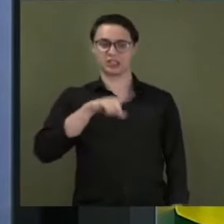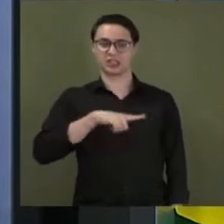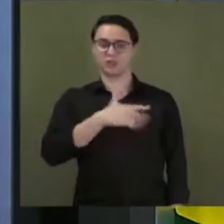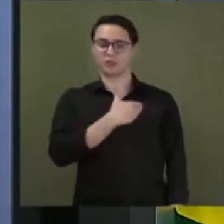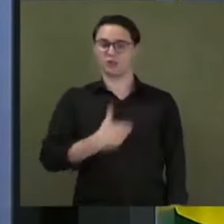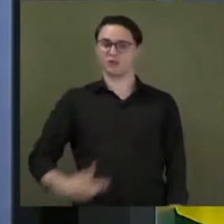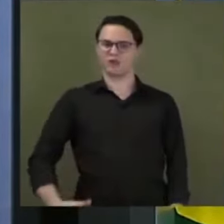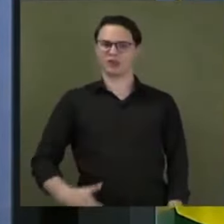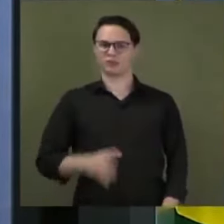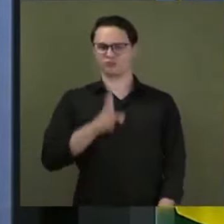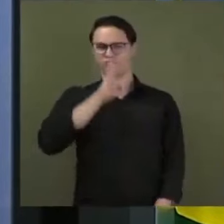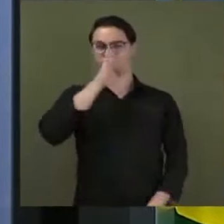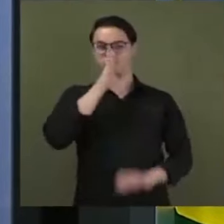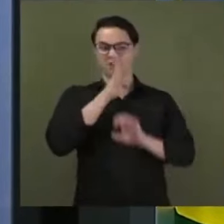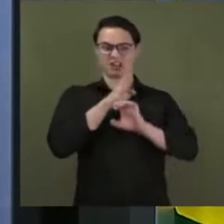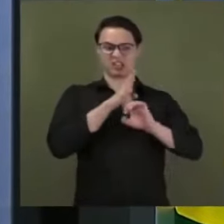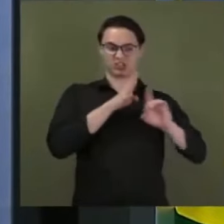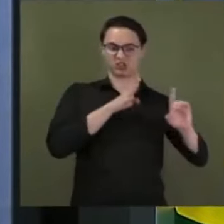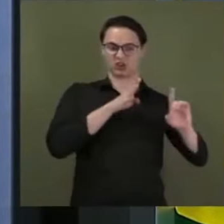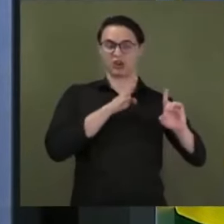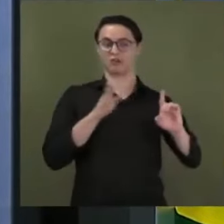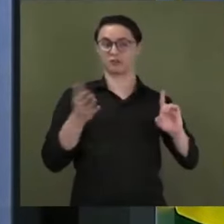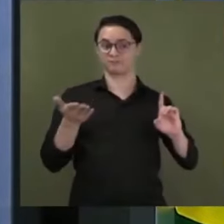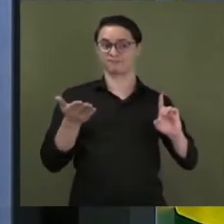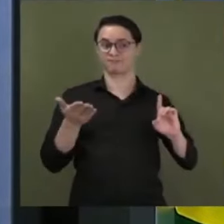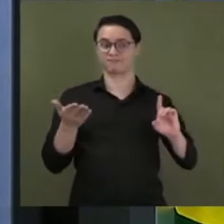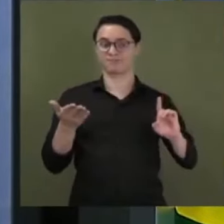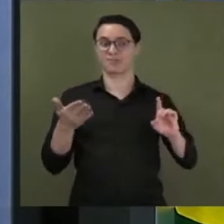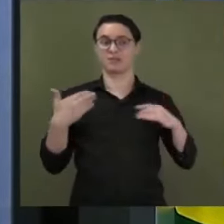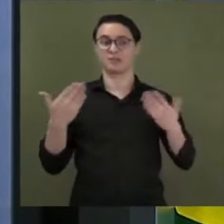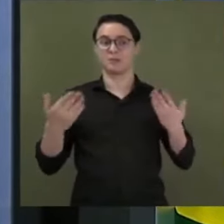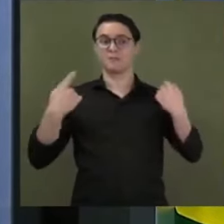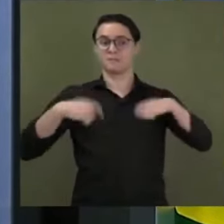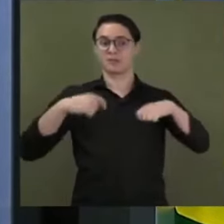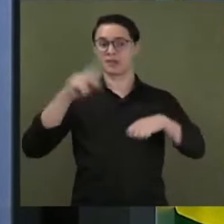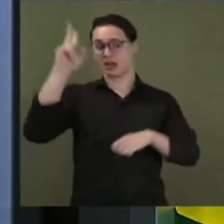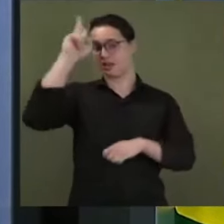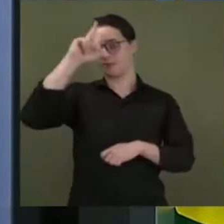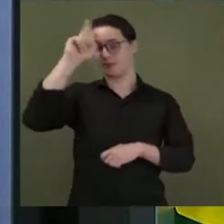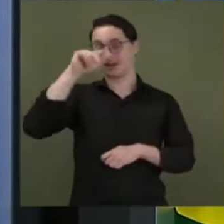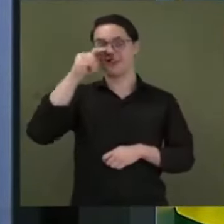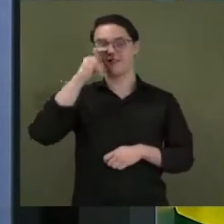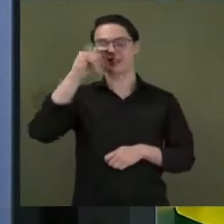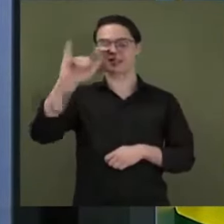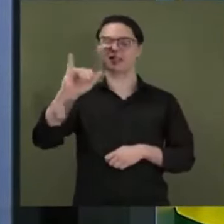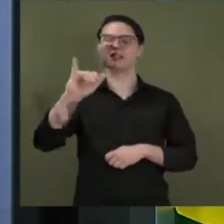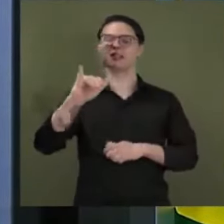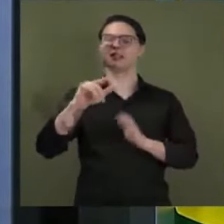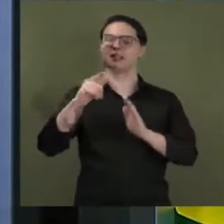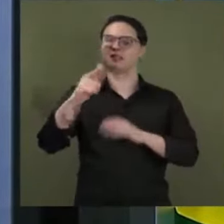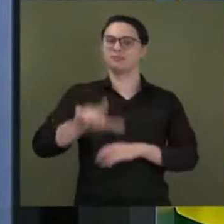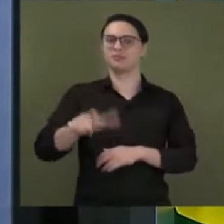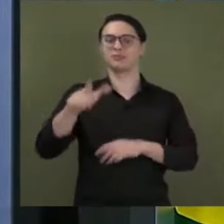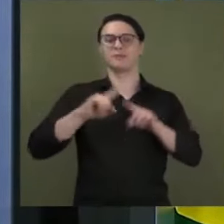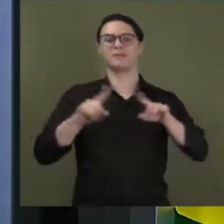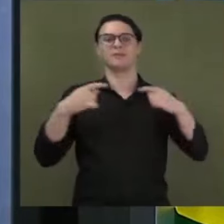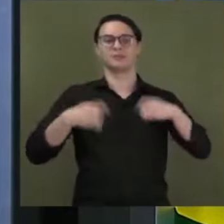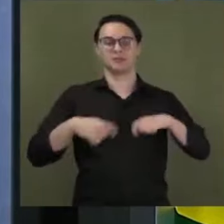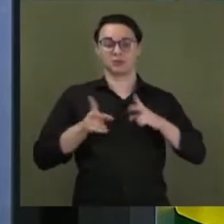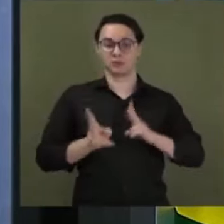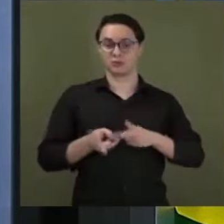preciso Recordar para que não se repita mas é preciso continuar a luta